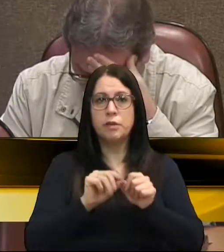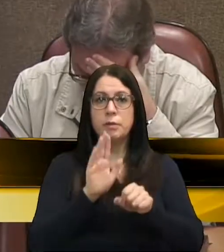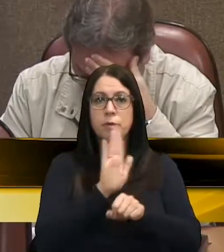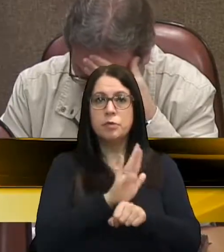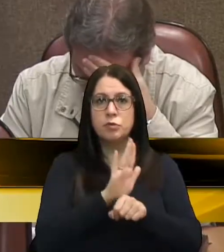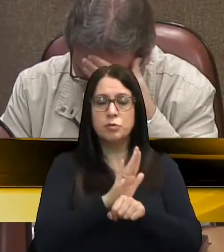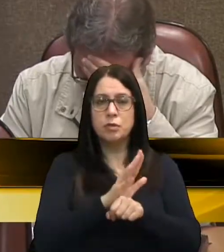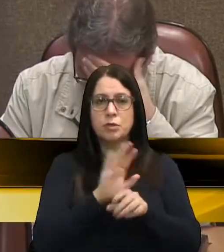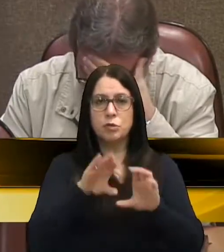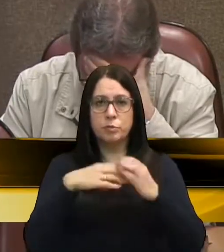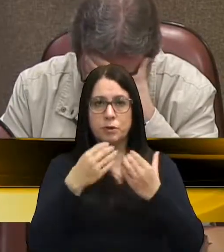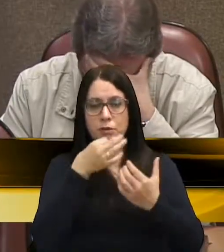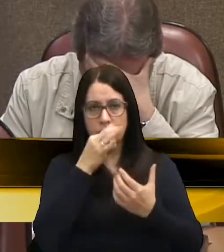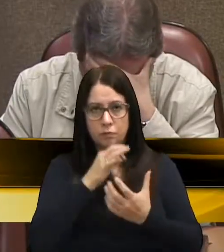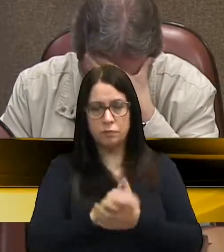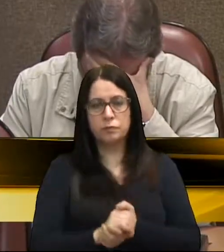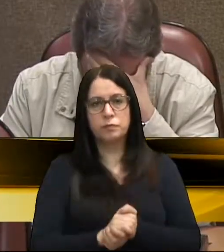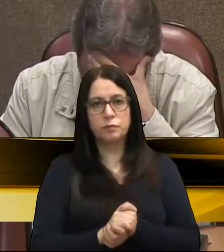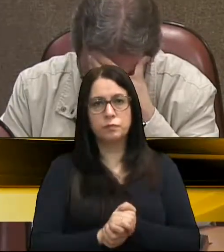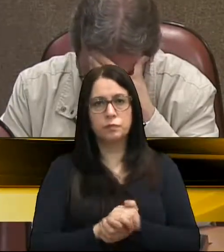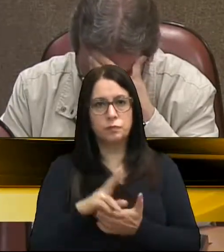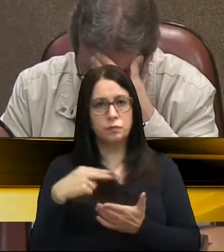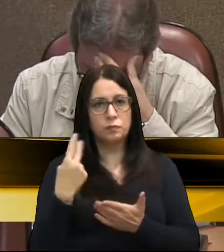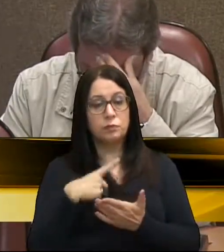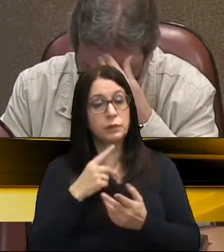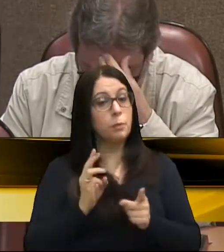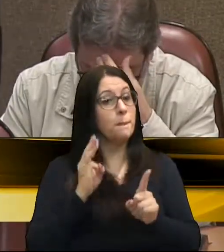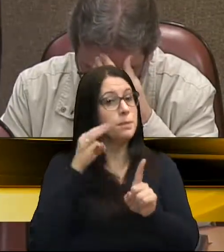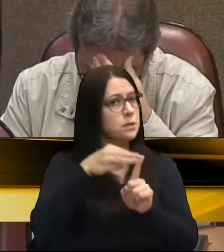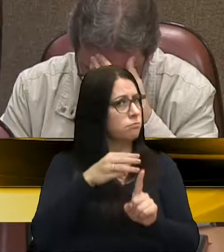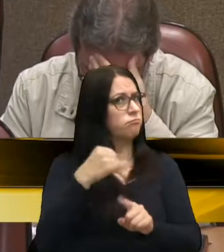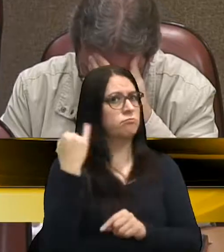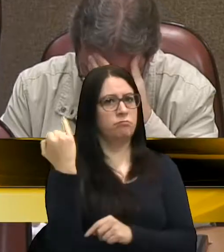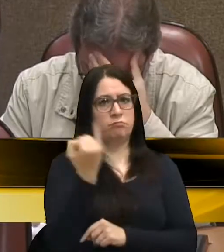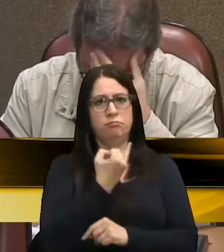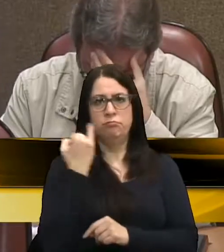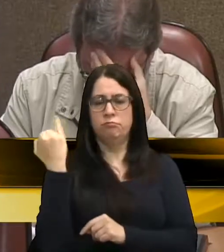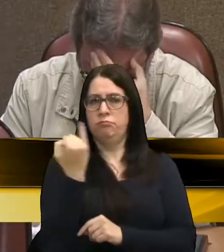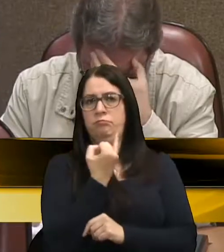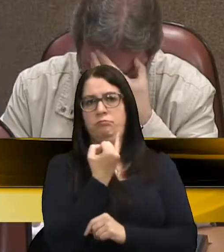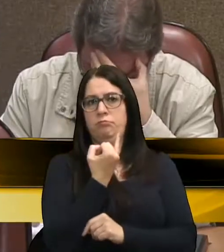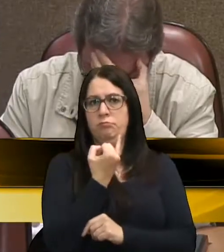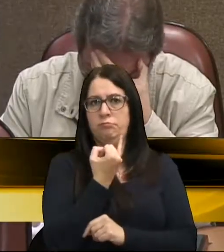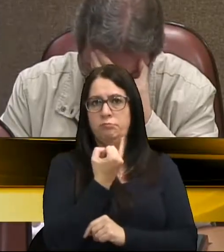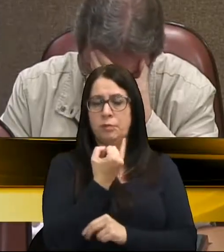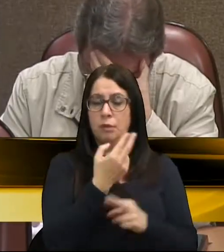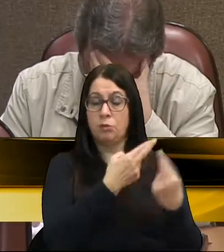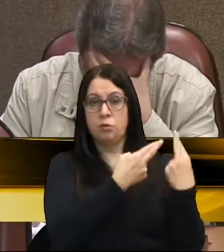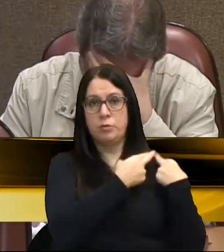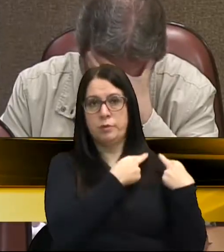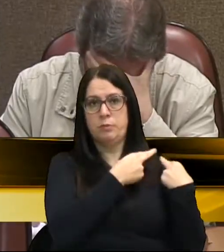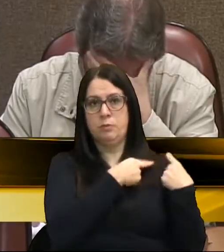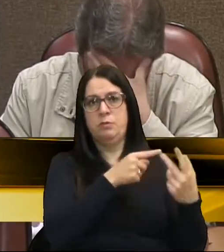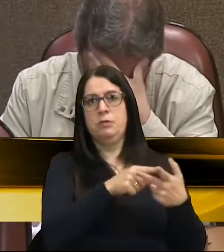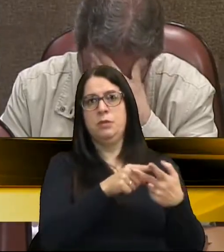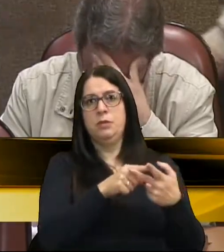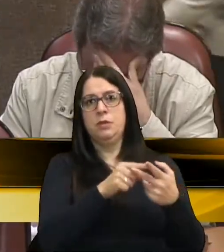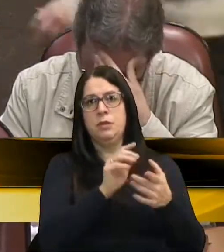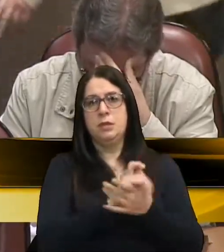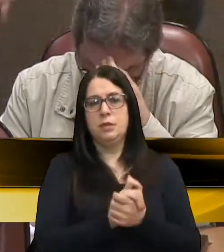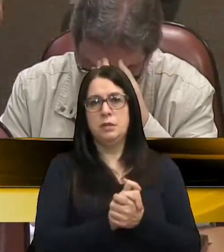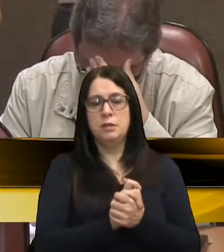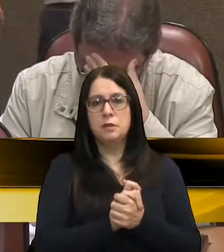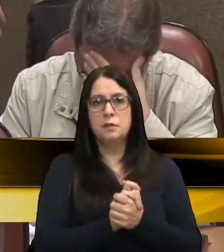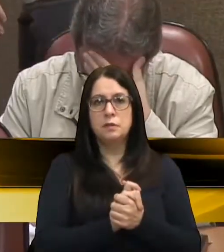benefício da comunidade caxiense. Então, nós temos uma missão por demais importante, muito responsável e que nós nos debruçamos